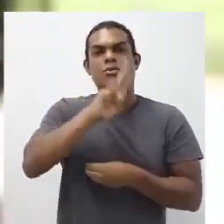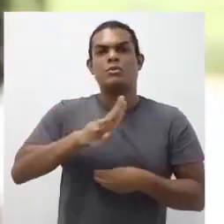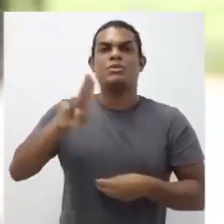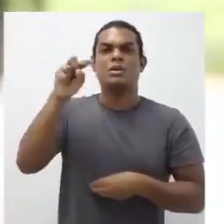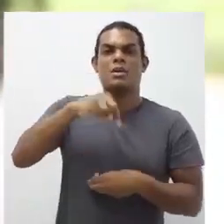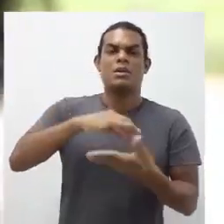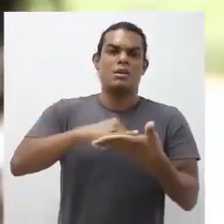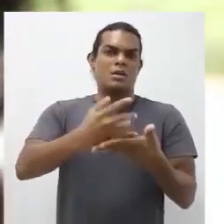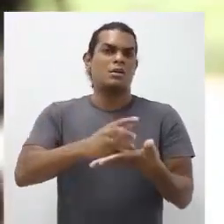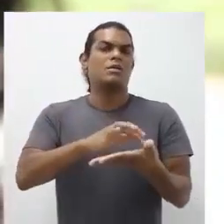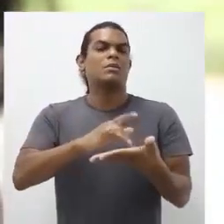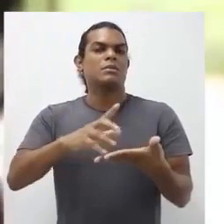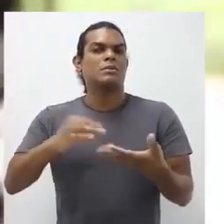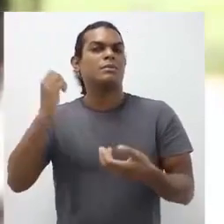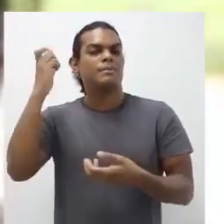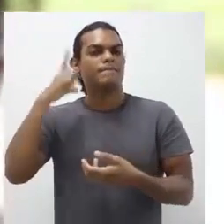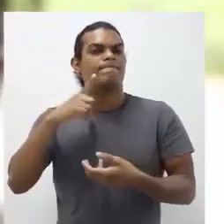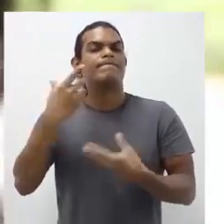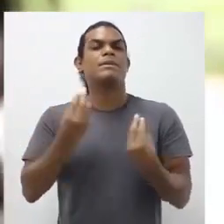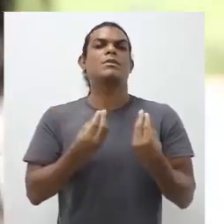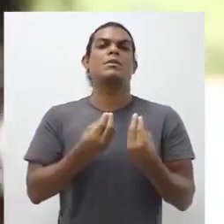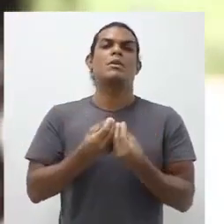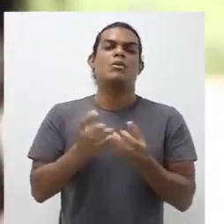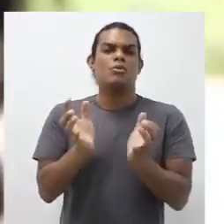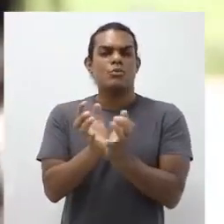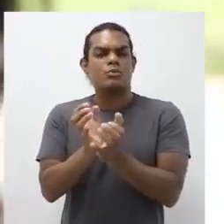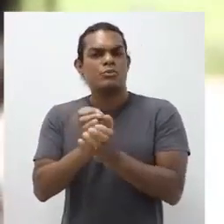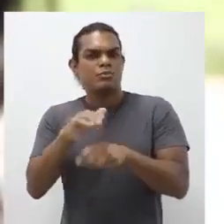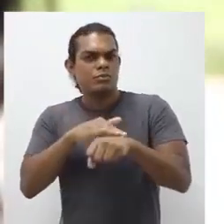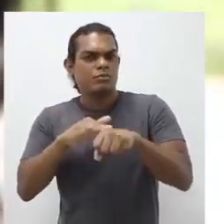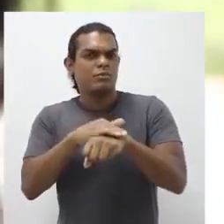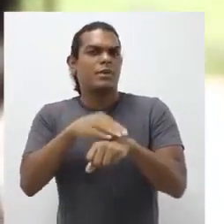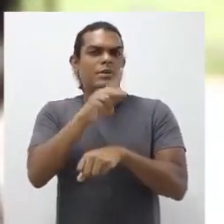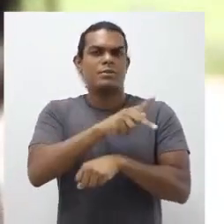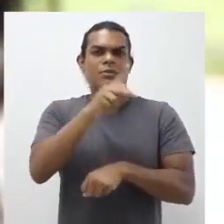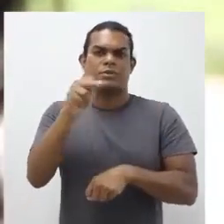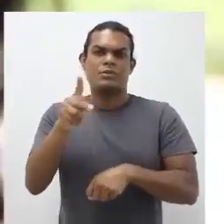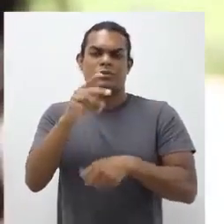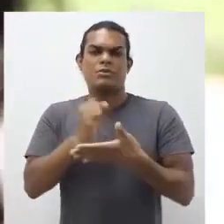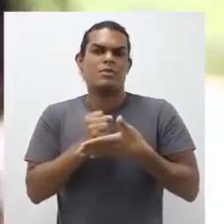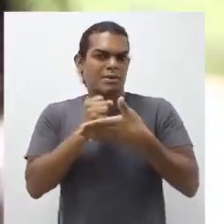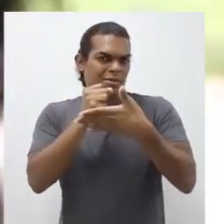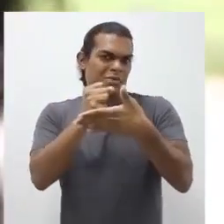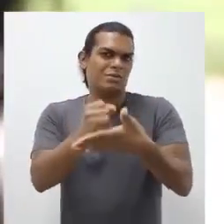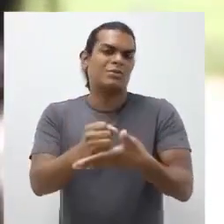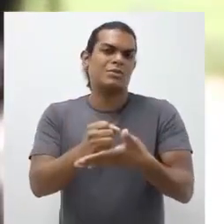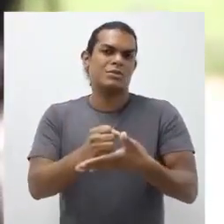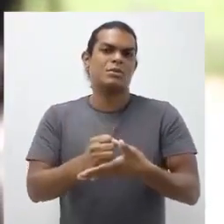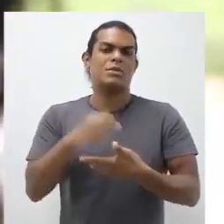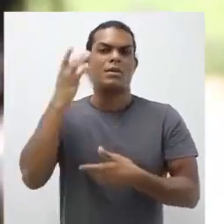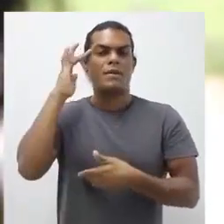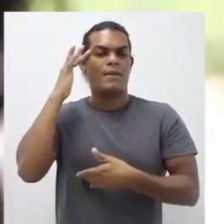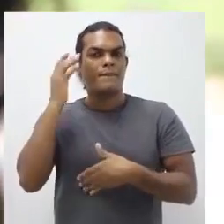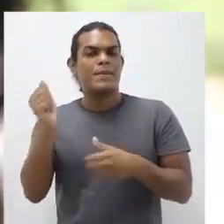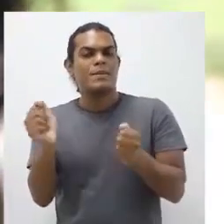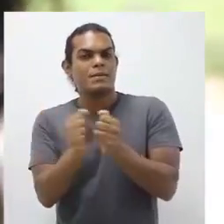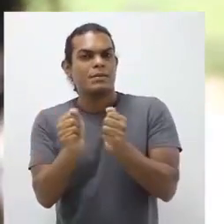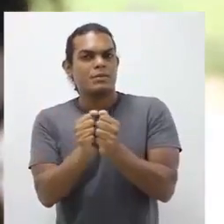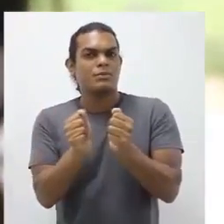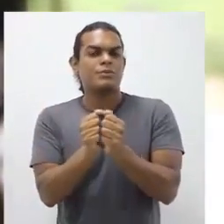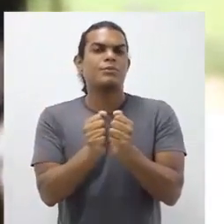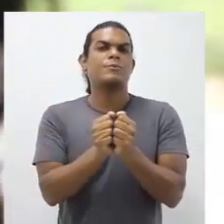uma assistência, vai com o professor, reflete a proposta que ele coloca, né? Pensa com ele